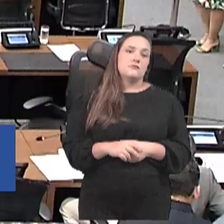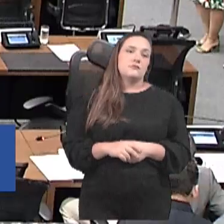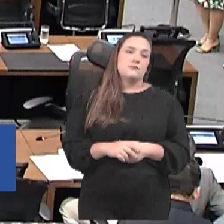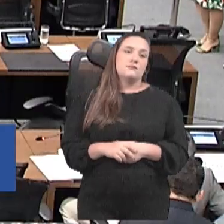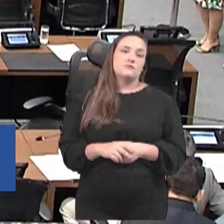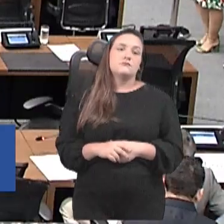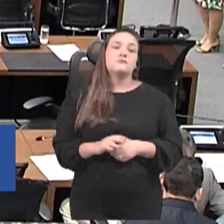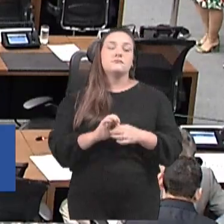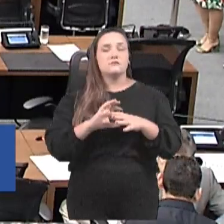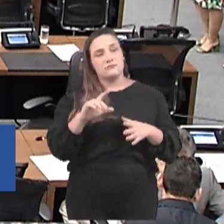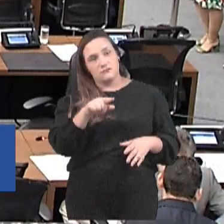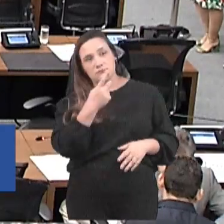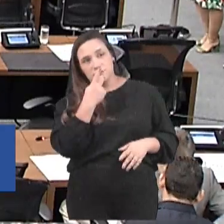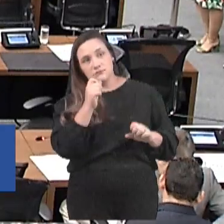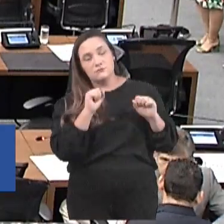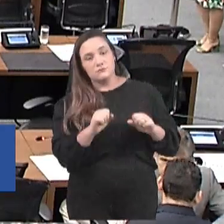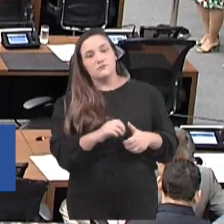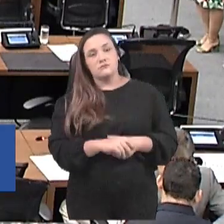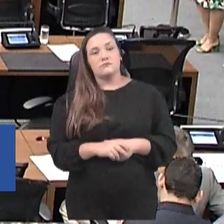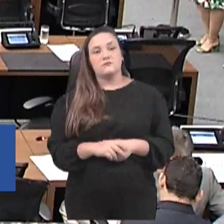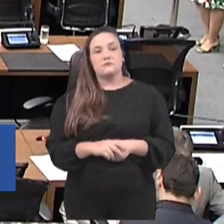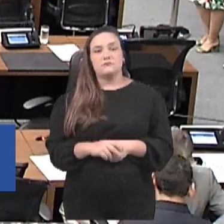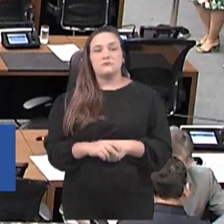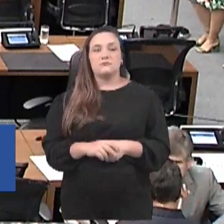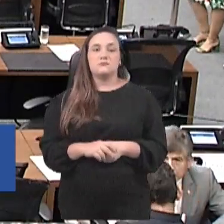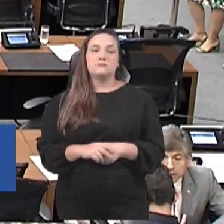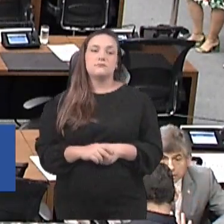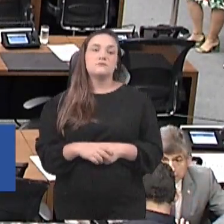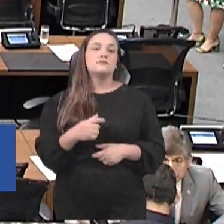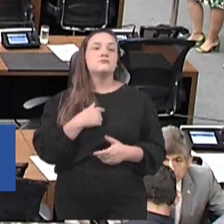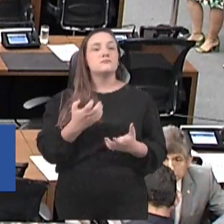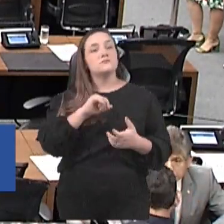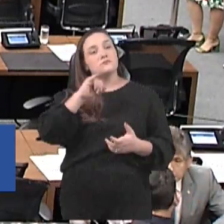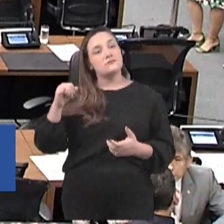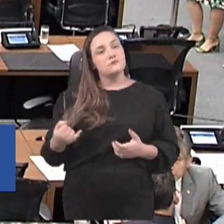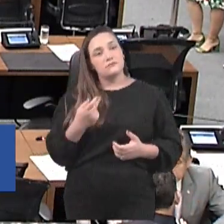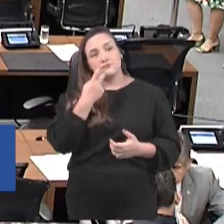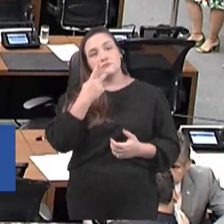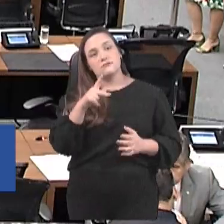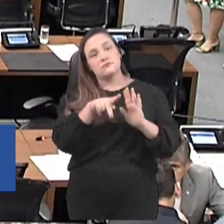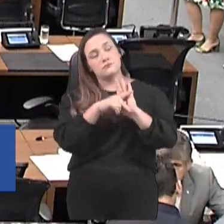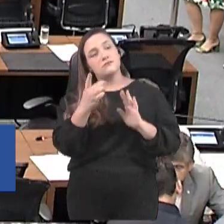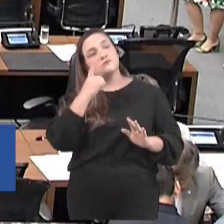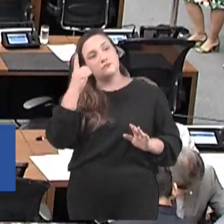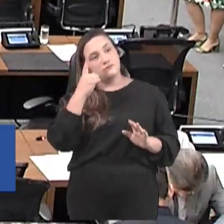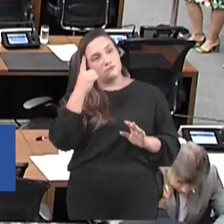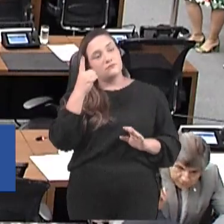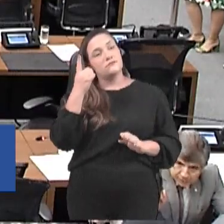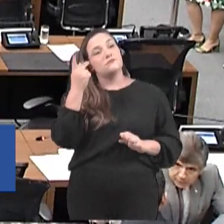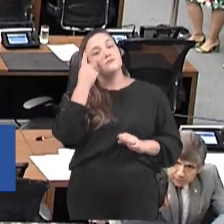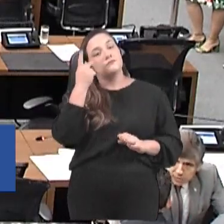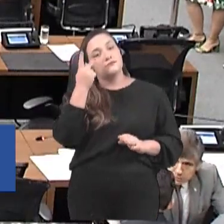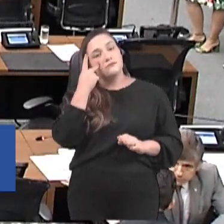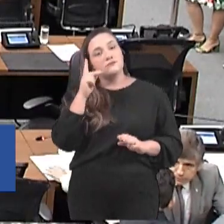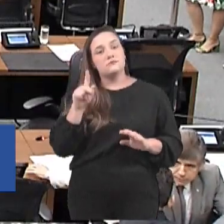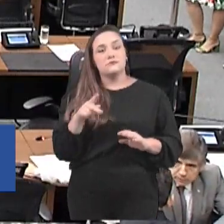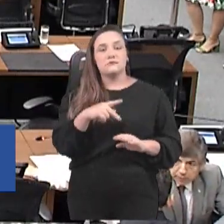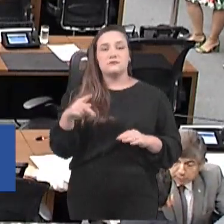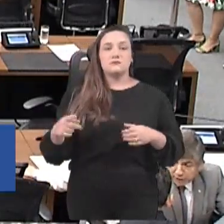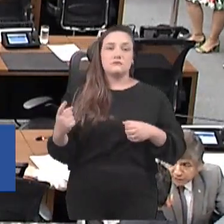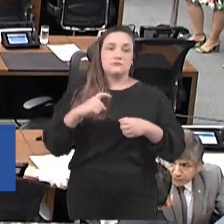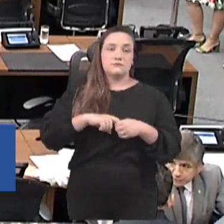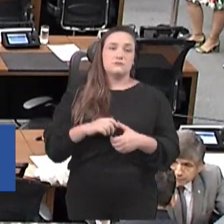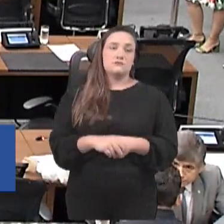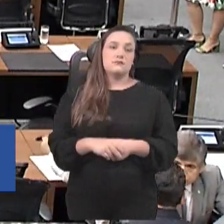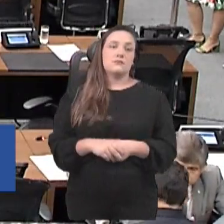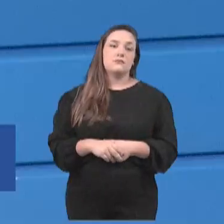parte, por favor? Concedo, deputada Gleice. Queria seguir aqui um pouco na linha do que o deputado Pedro Kemp falou sobre os professores contratados. Inclusive, assim, hoje